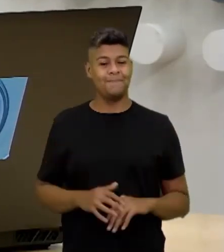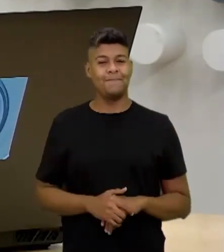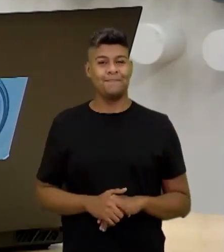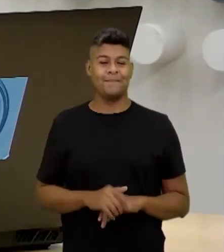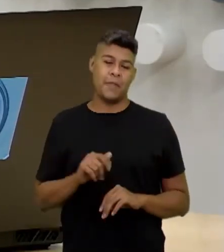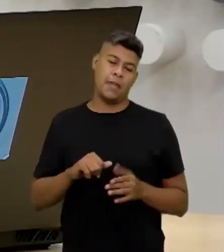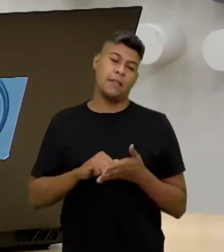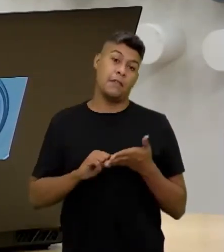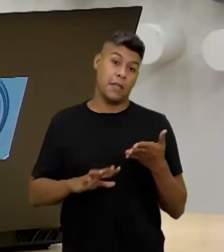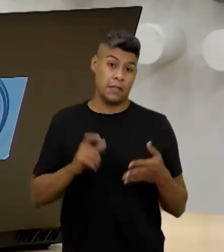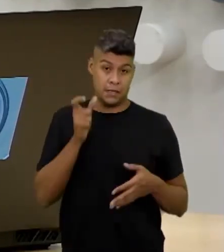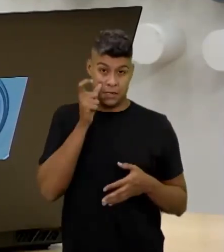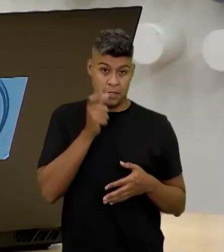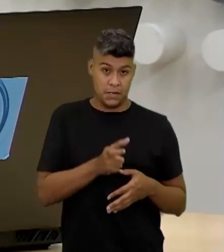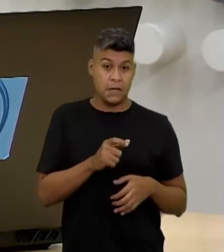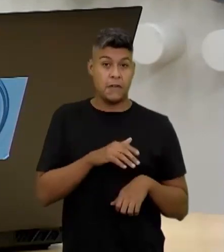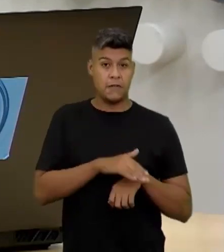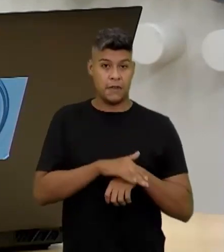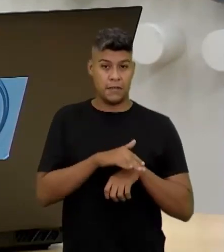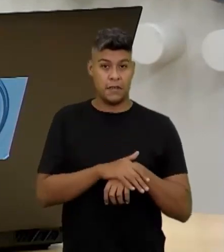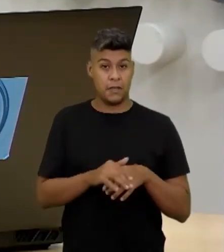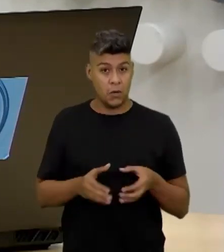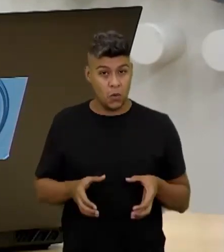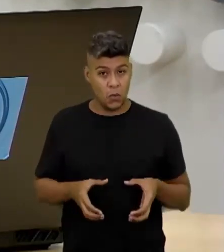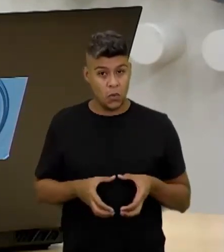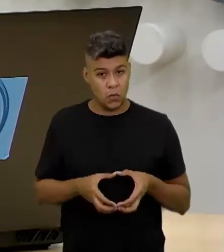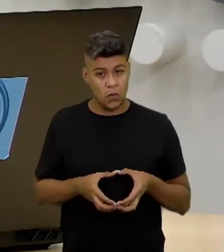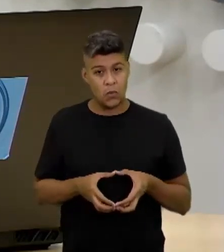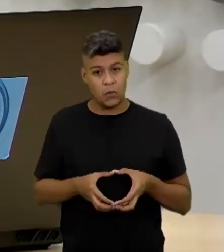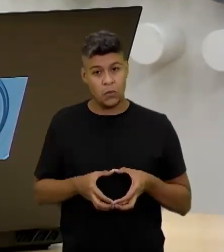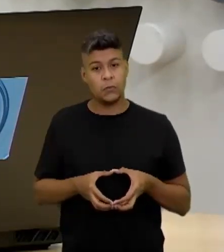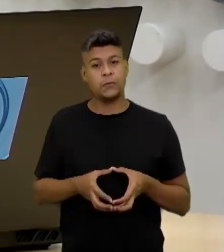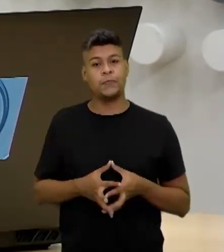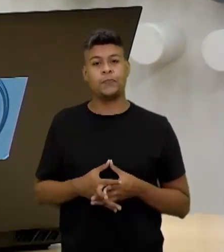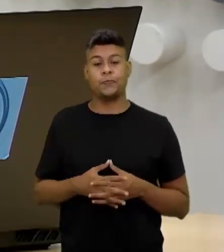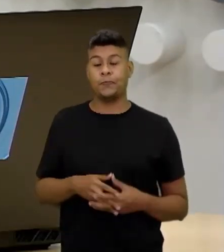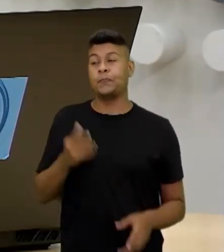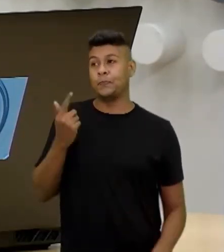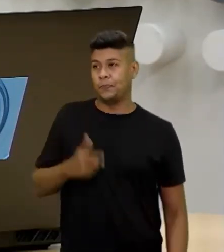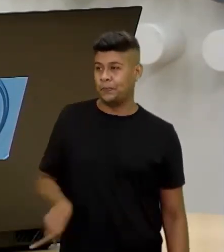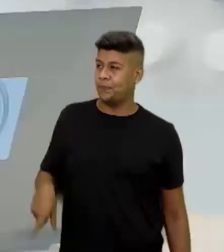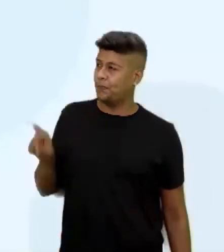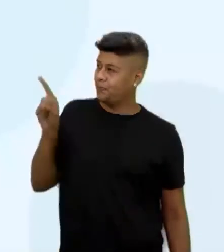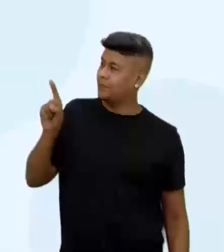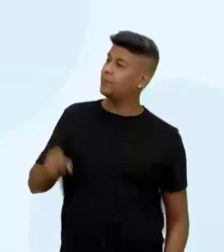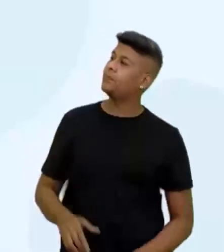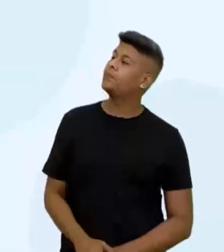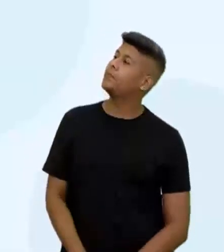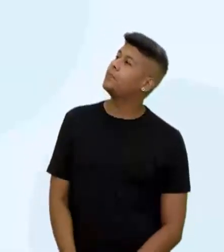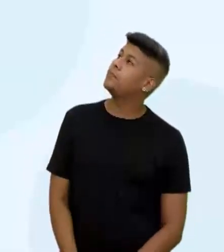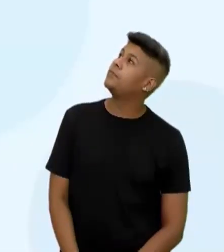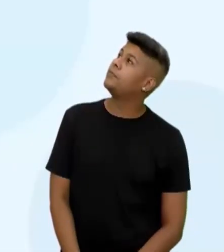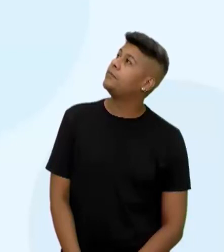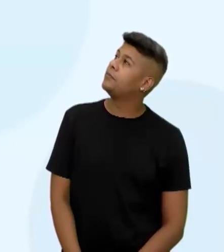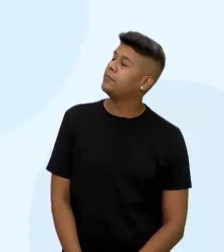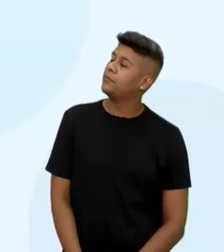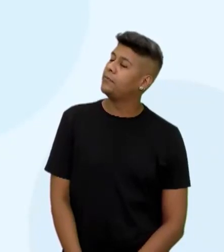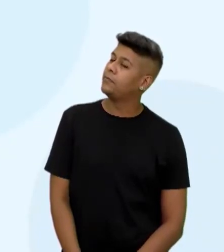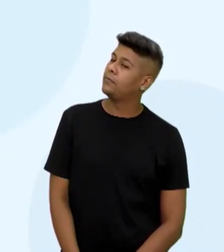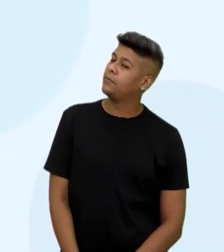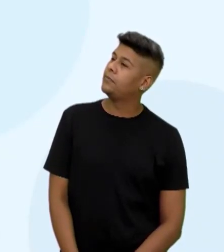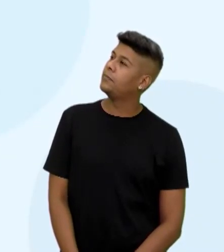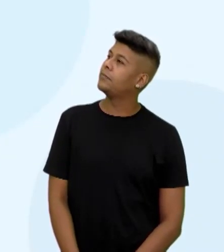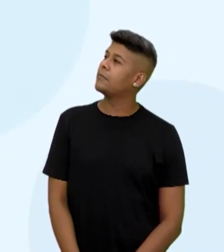é um exercício interessante para vocês fazerem em grupos deixa aí na tela mais um pouquinho para vocês verem então o roteiro do